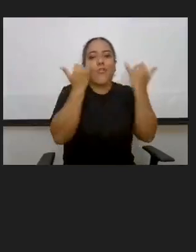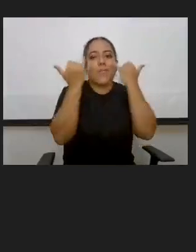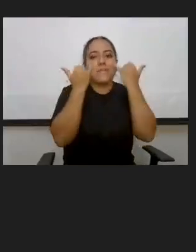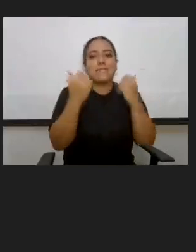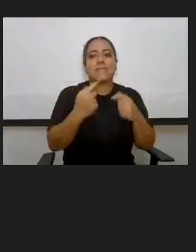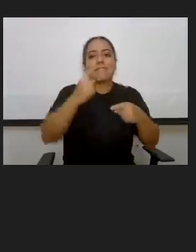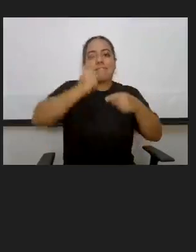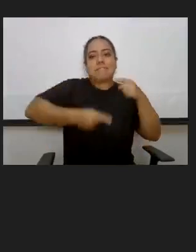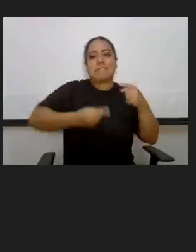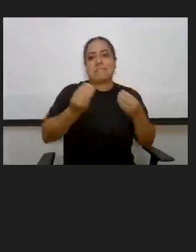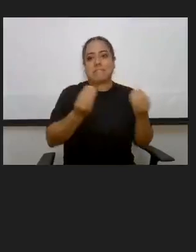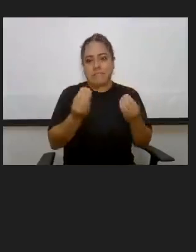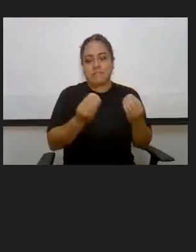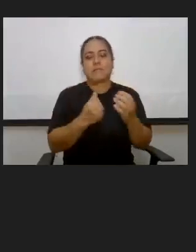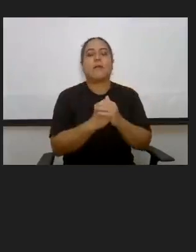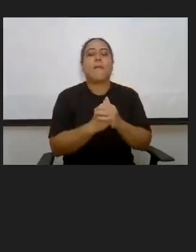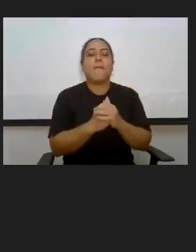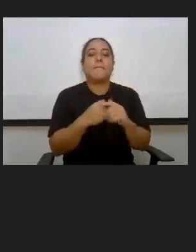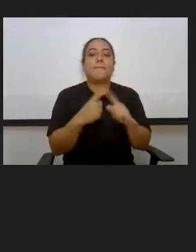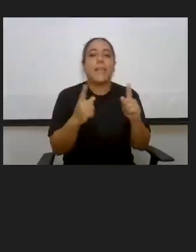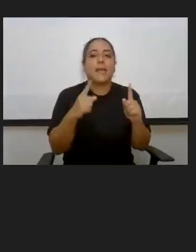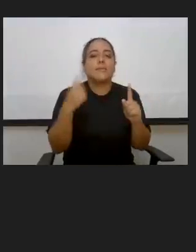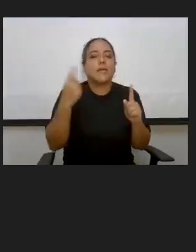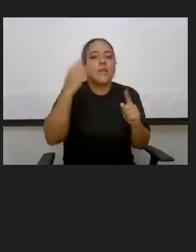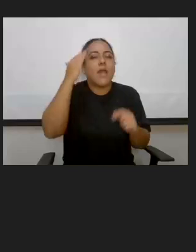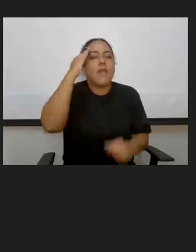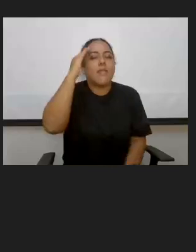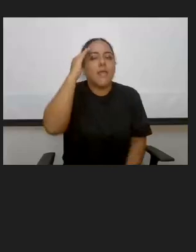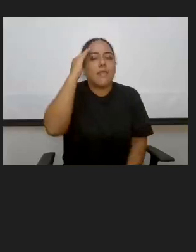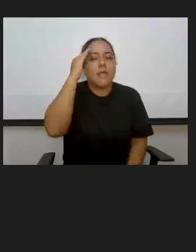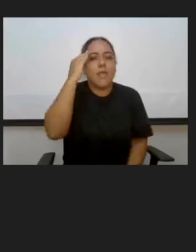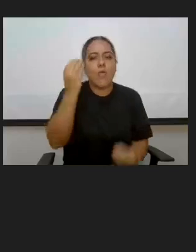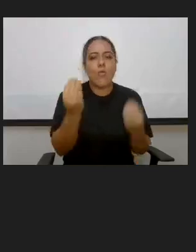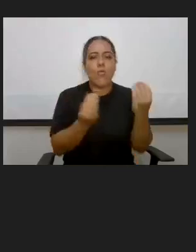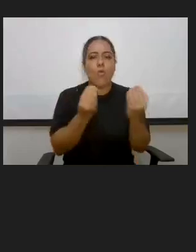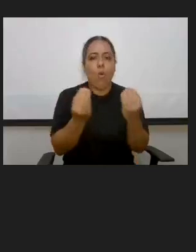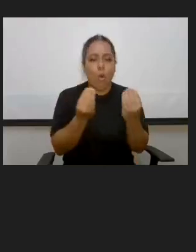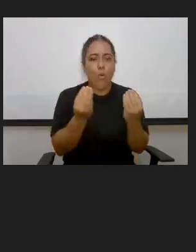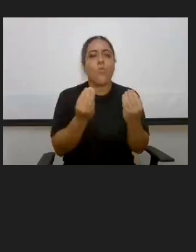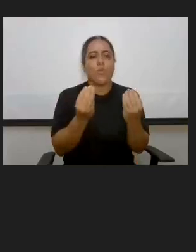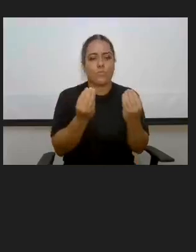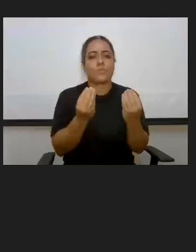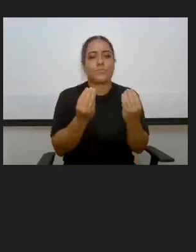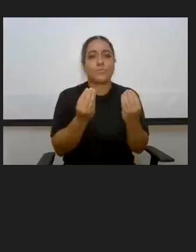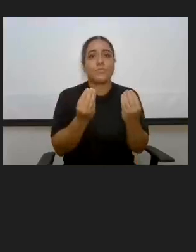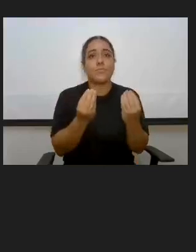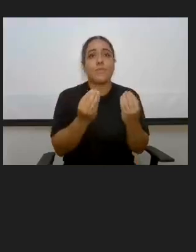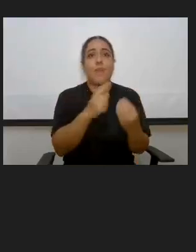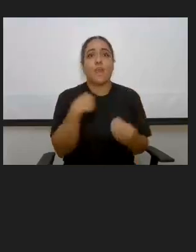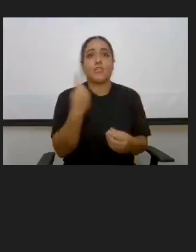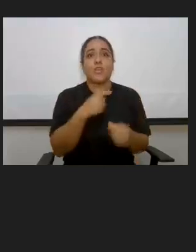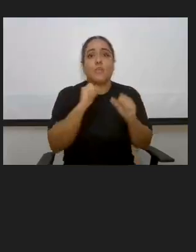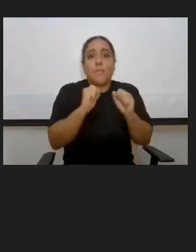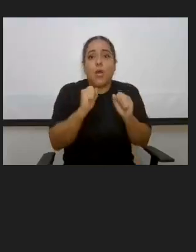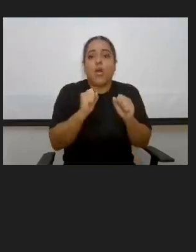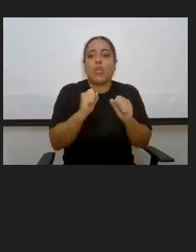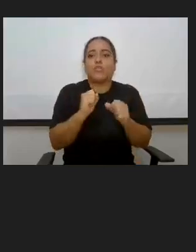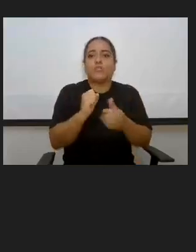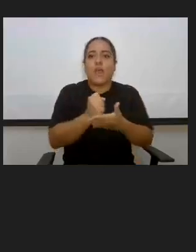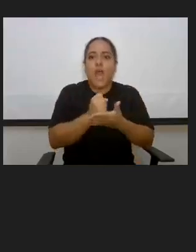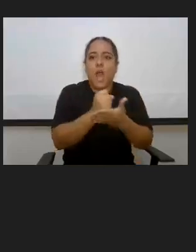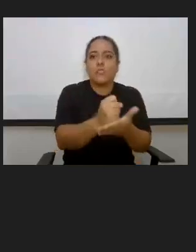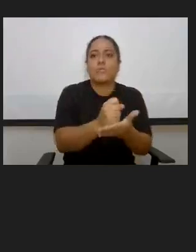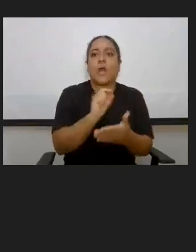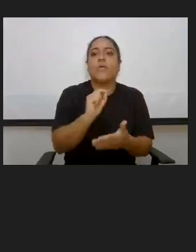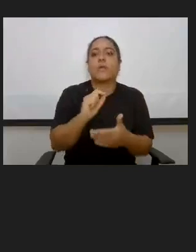tem ajudado a gente a entender um pouquinho como a gente pode lidar tanto com a